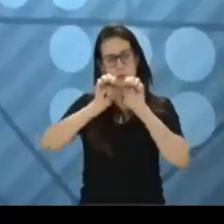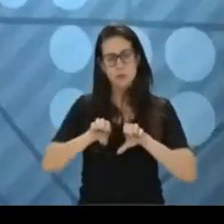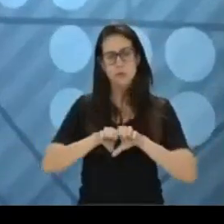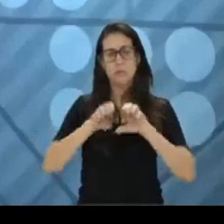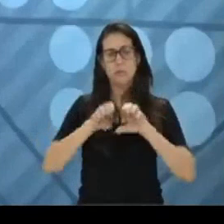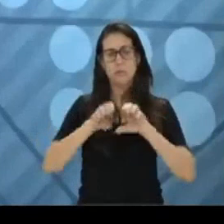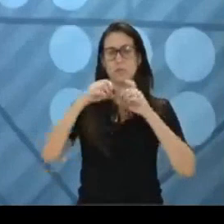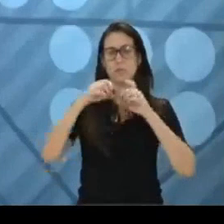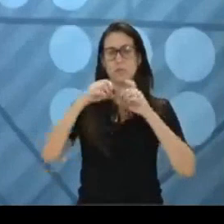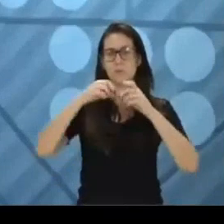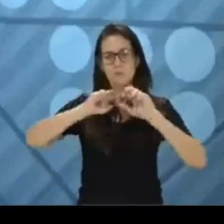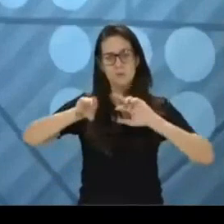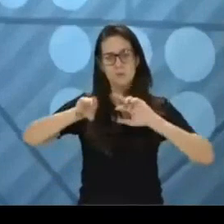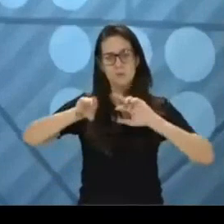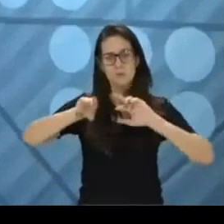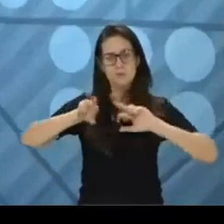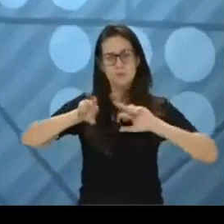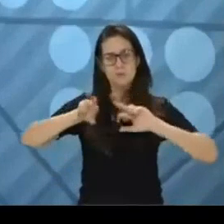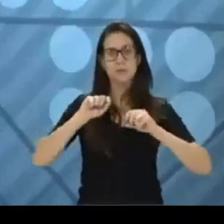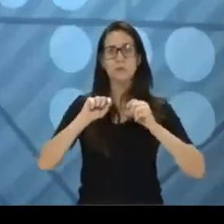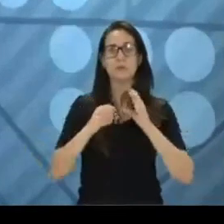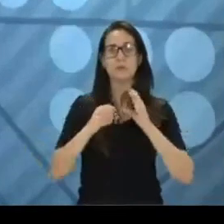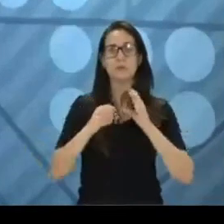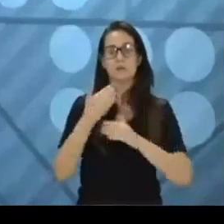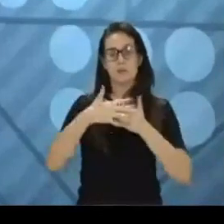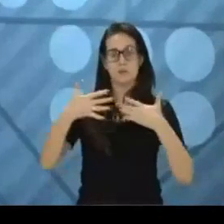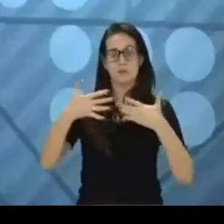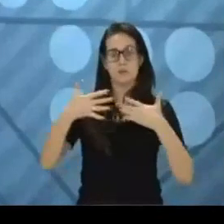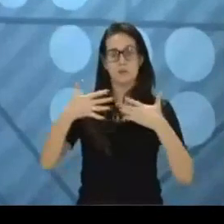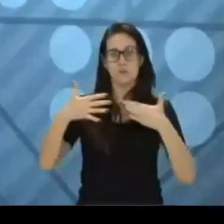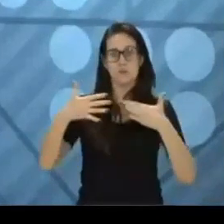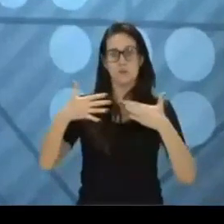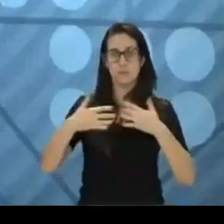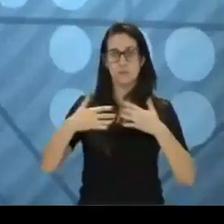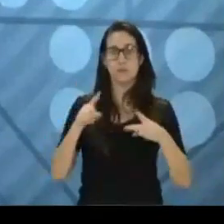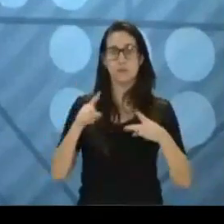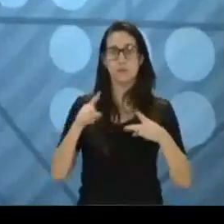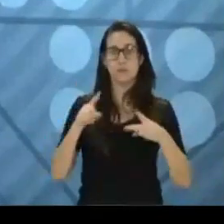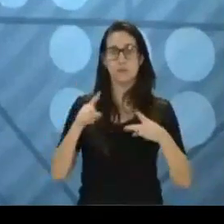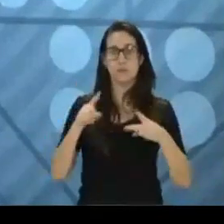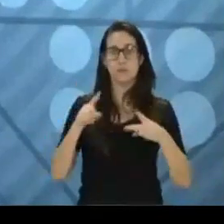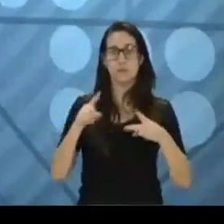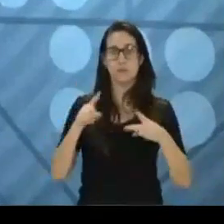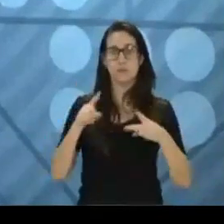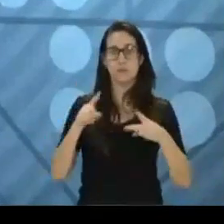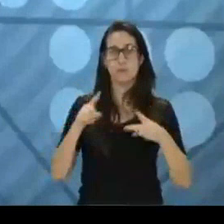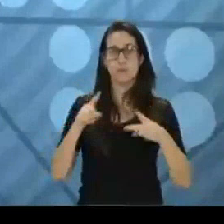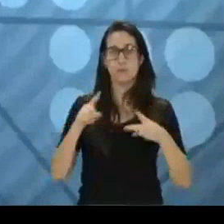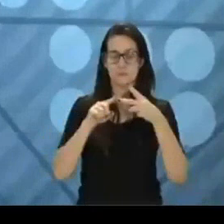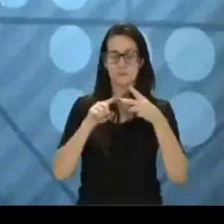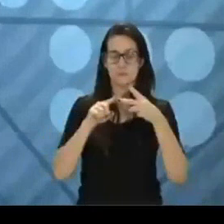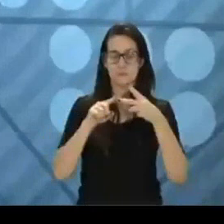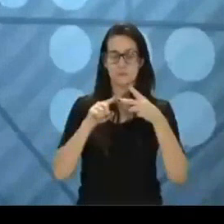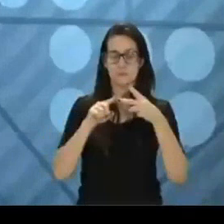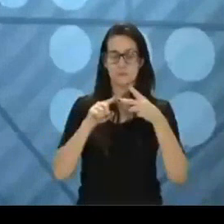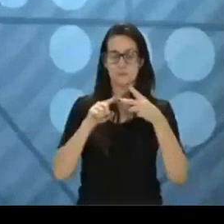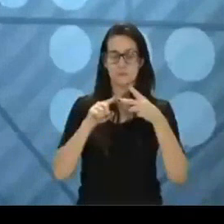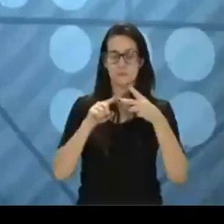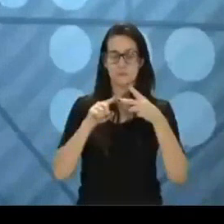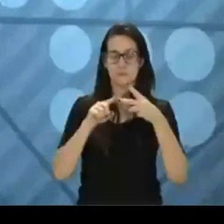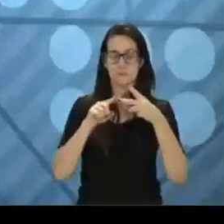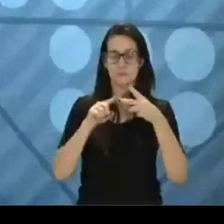suas estruturas, as composições de tecidos. Então, nós vimos que nas células eucariontes, na lâmina de bochecha, que é a lâmina